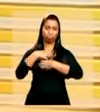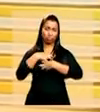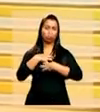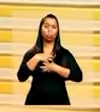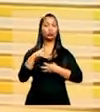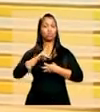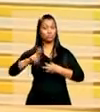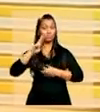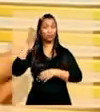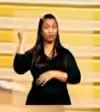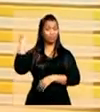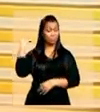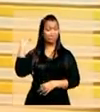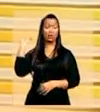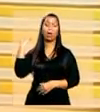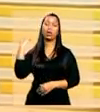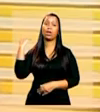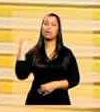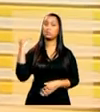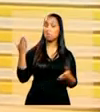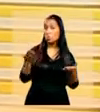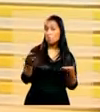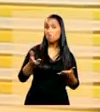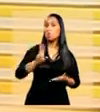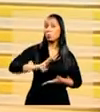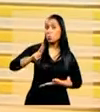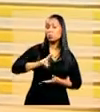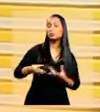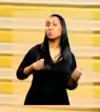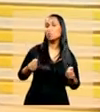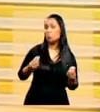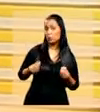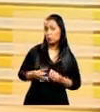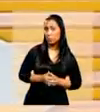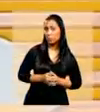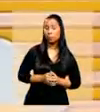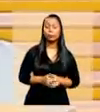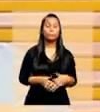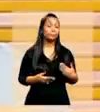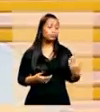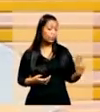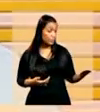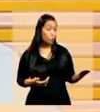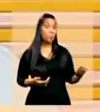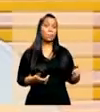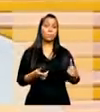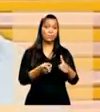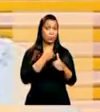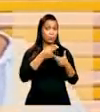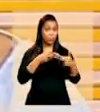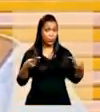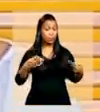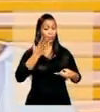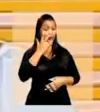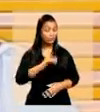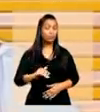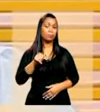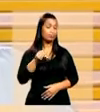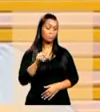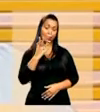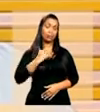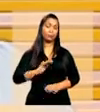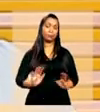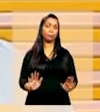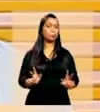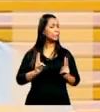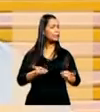Ou artifícios que você usava no passado e que você ainda usa hoje? Então, a primeira coisa, né? Criança é